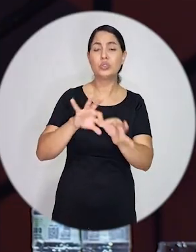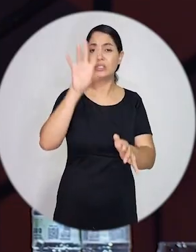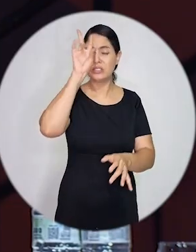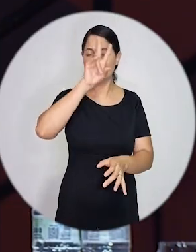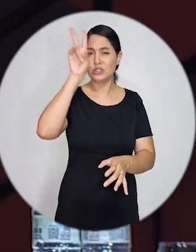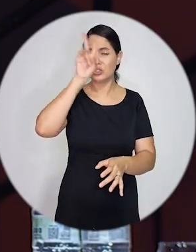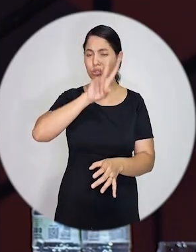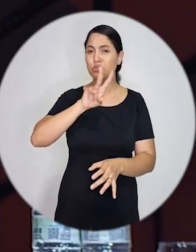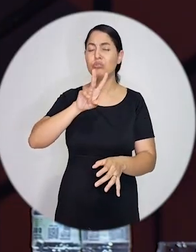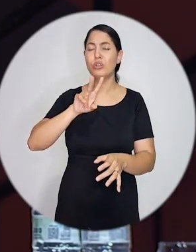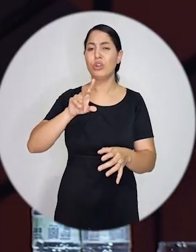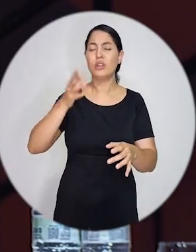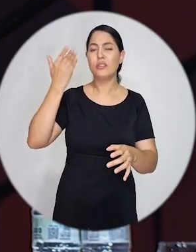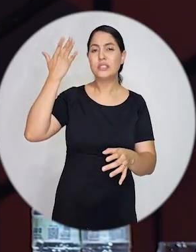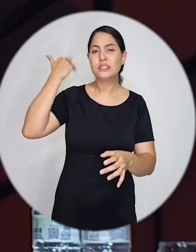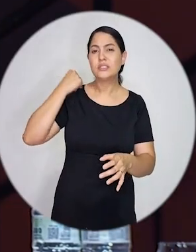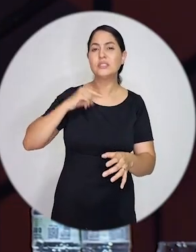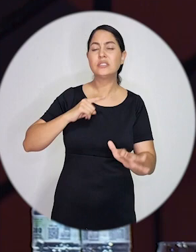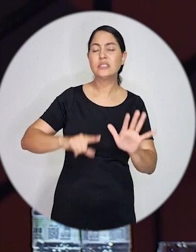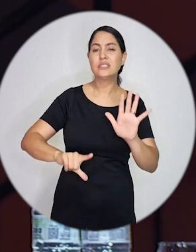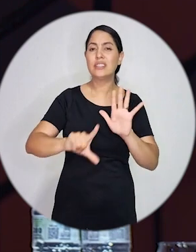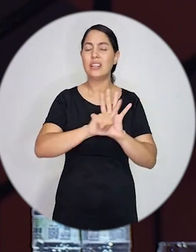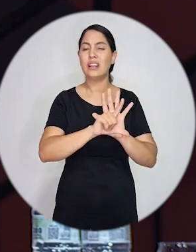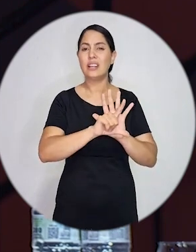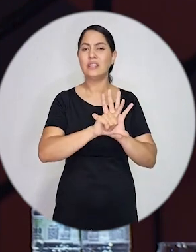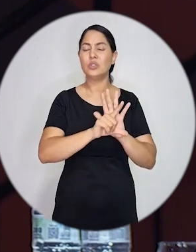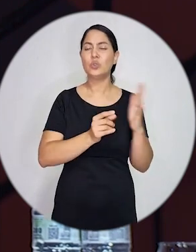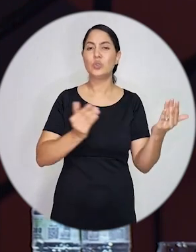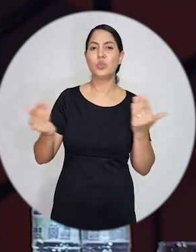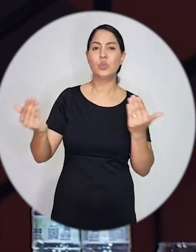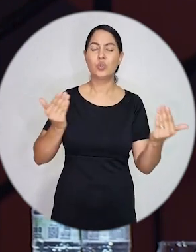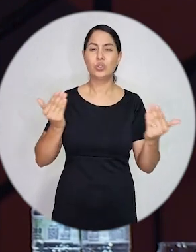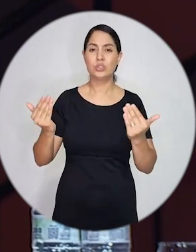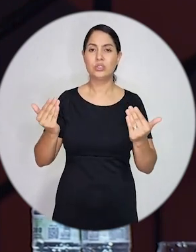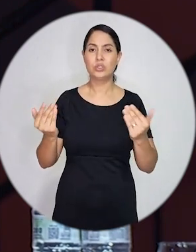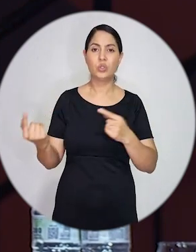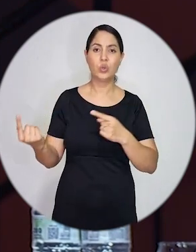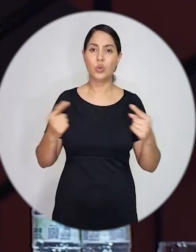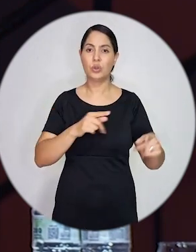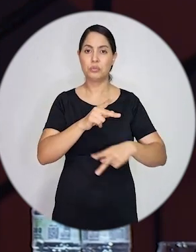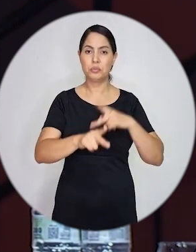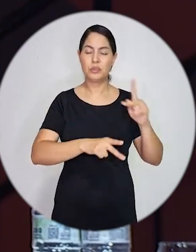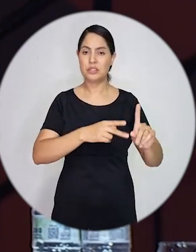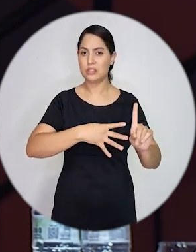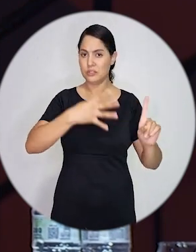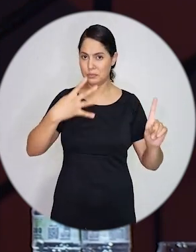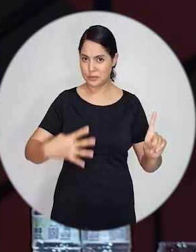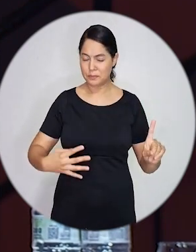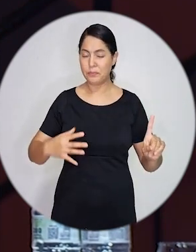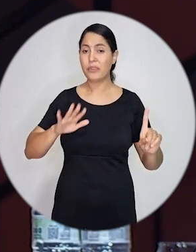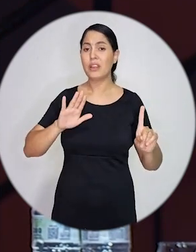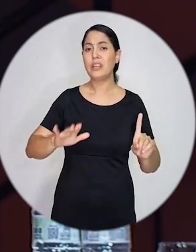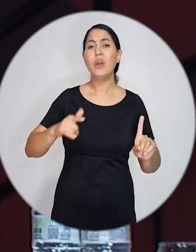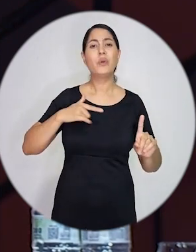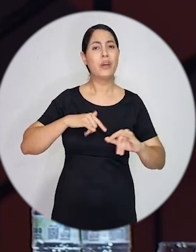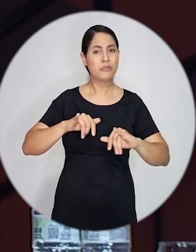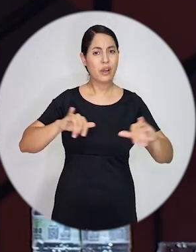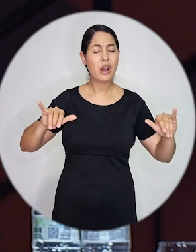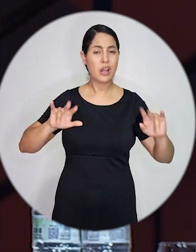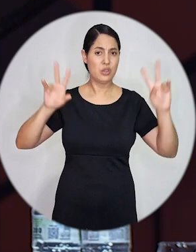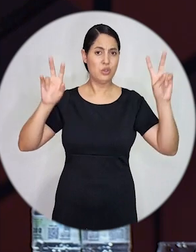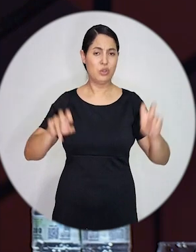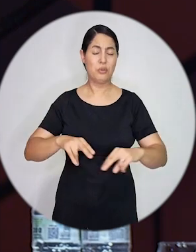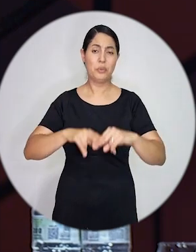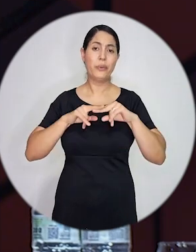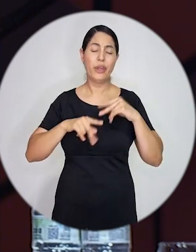histórico, nós vemos que existia nas legislações históricas uma repressão à população LGBT. E eu